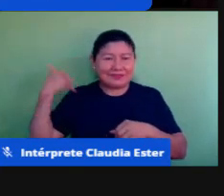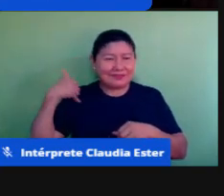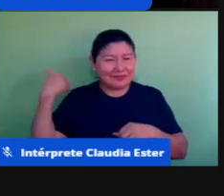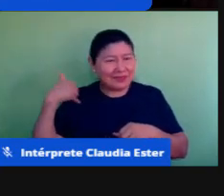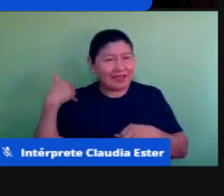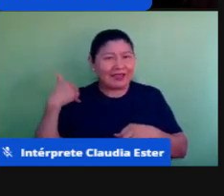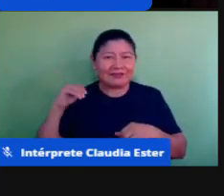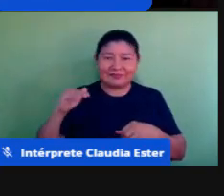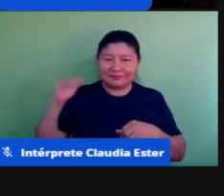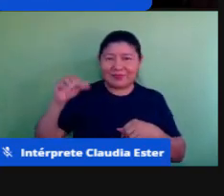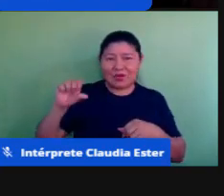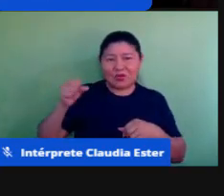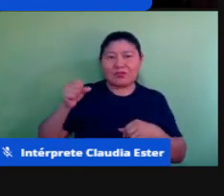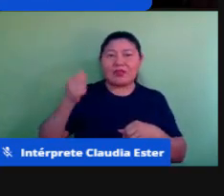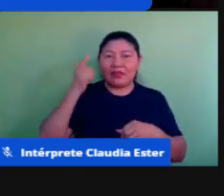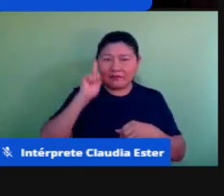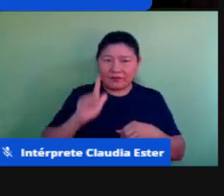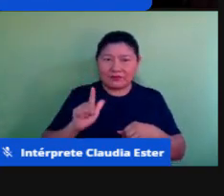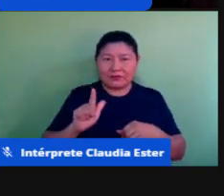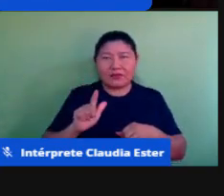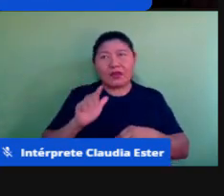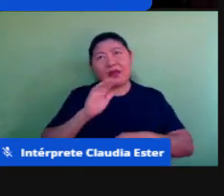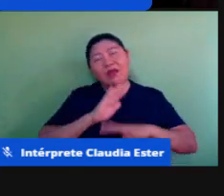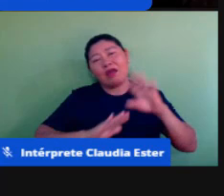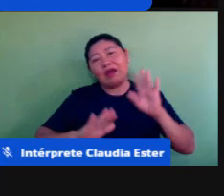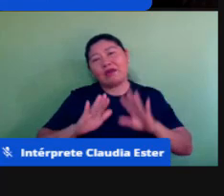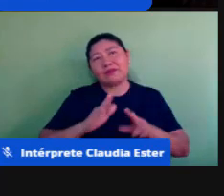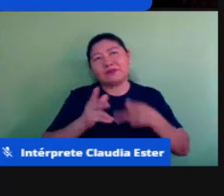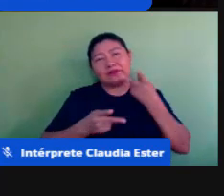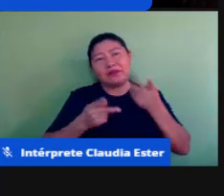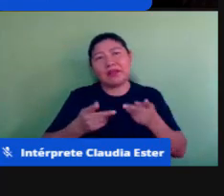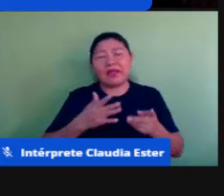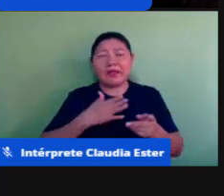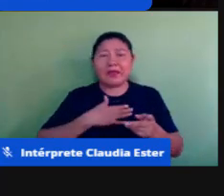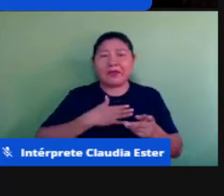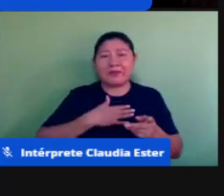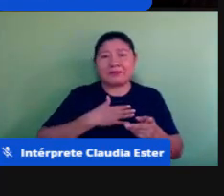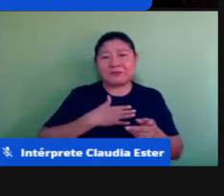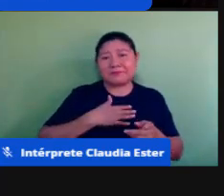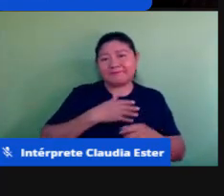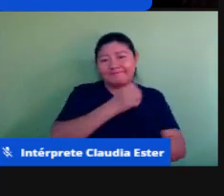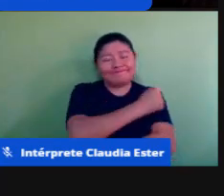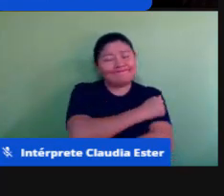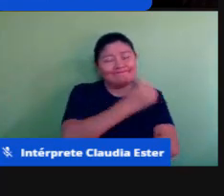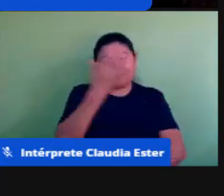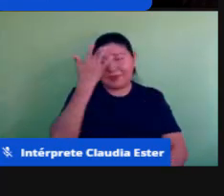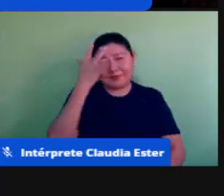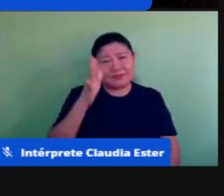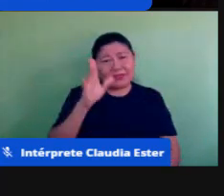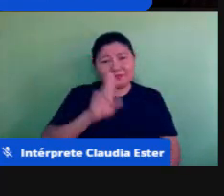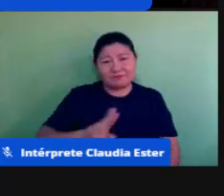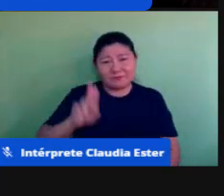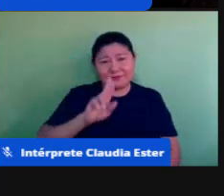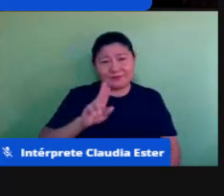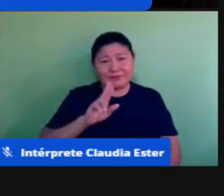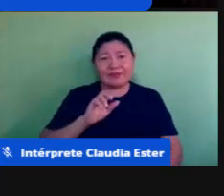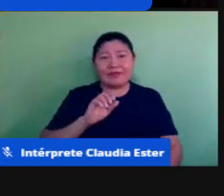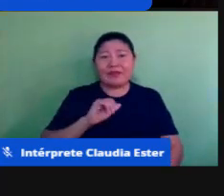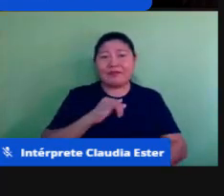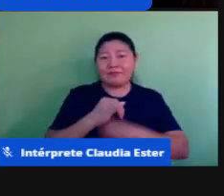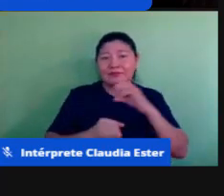desenvolvendo. Ah, mas meu aluno, Vanessa, não consegue acessar a internet, então ele não vai conseguir fazer essa atividade no